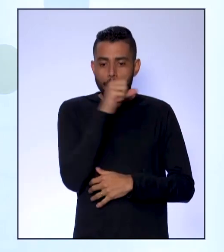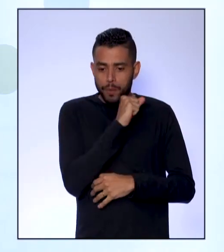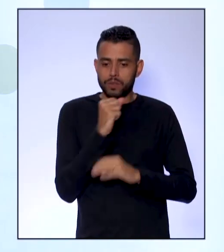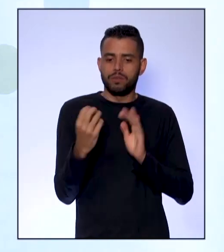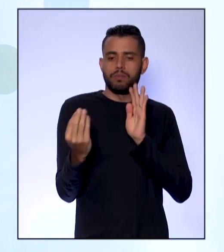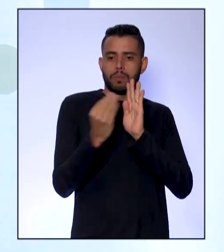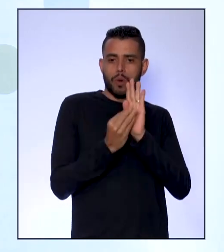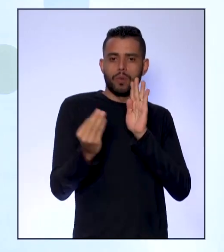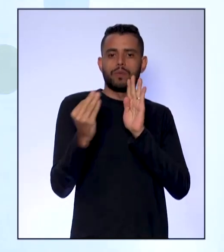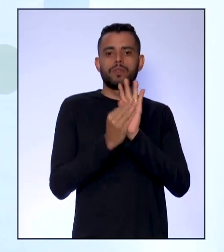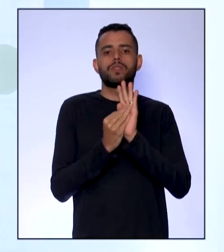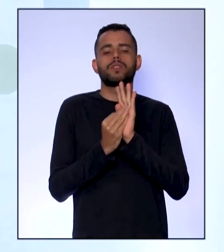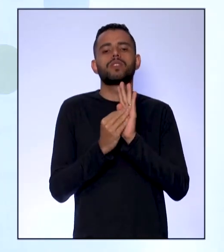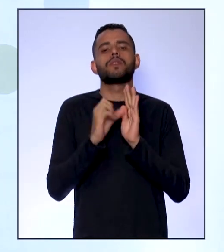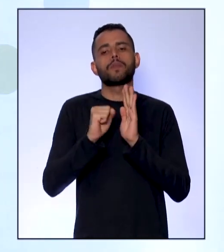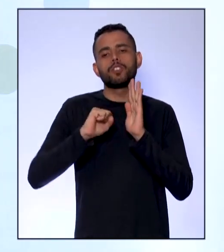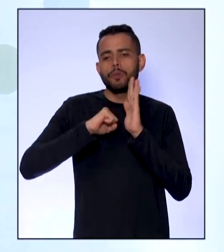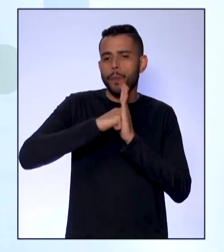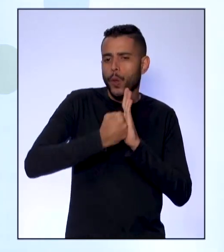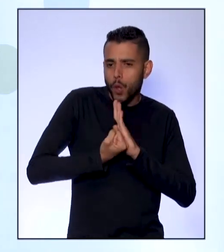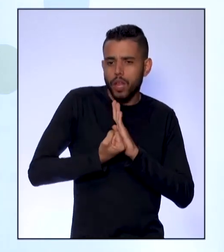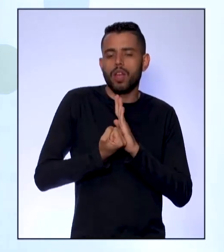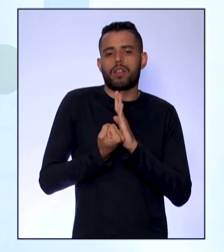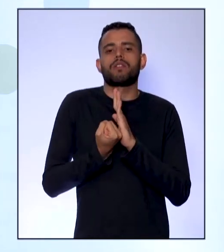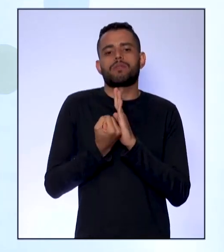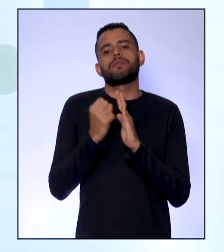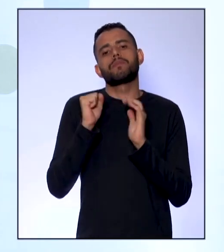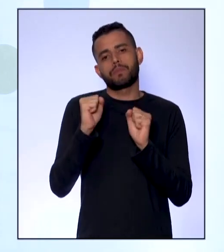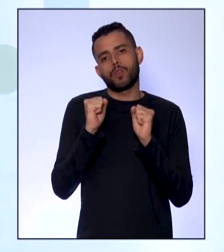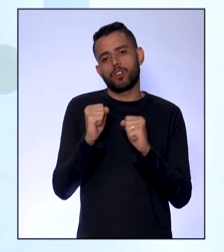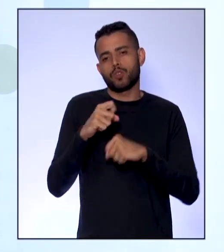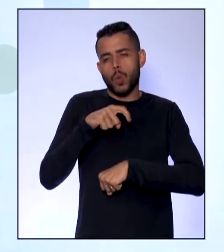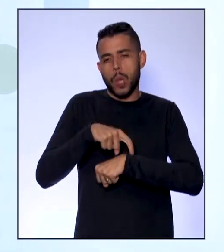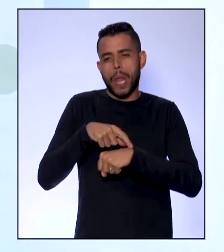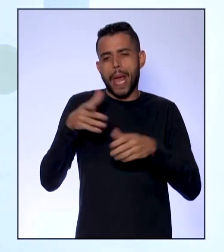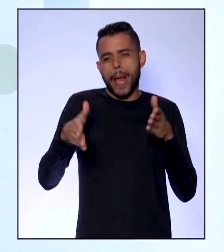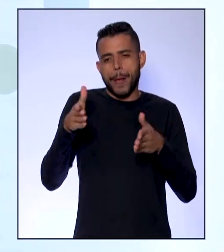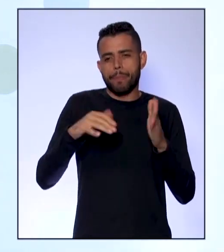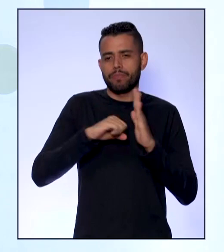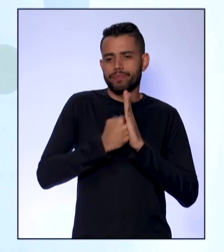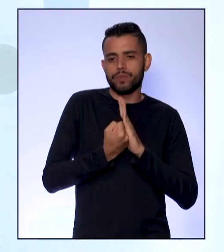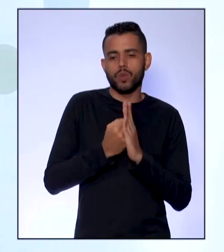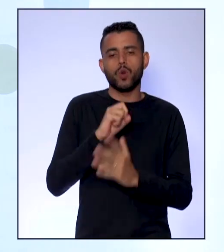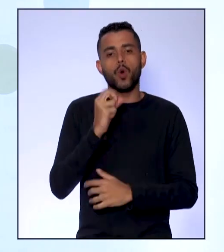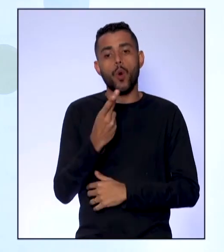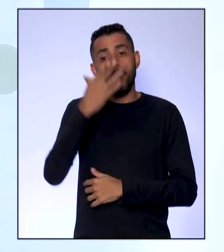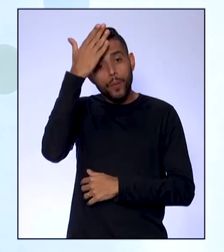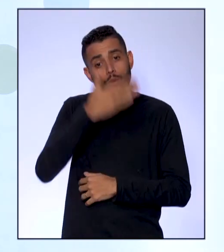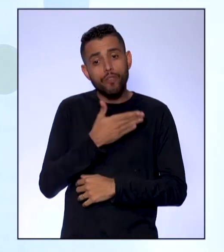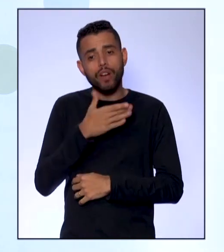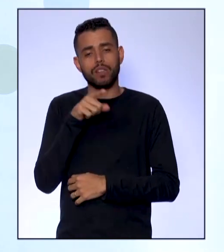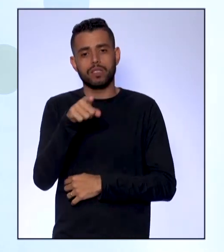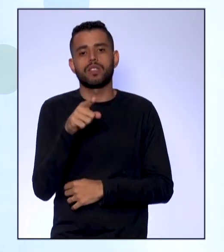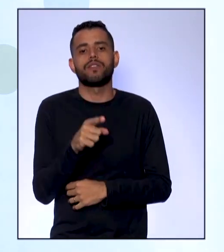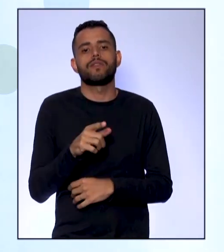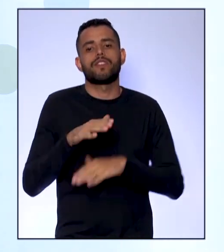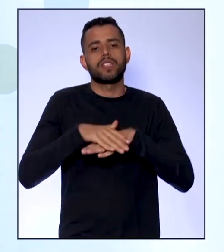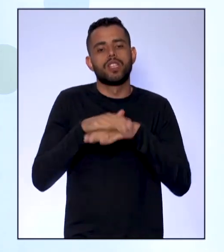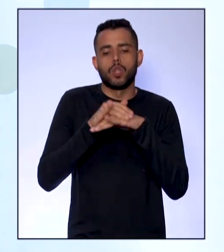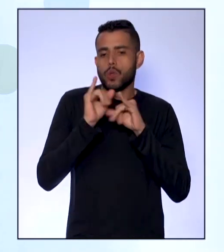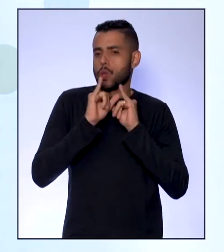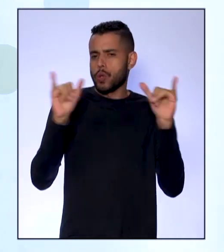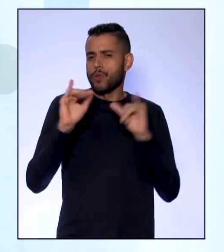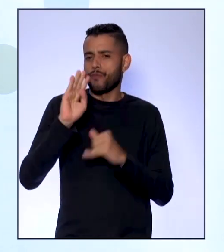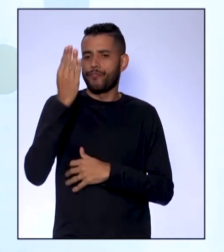eles até fazem um bloqueio. Você pode ter a sua conta bloqueada por um tempo ou provar que o que você está fazendo não é espalhar fake news. O